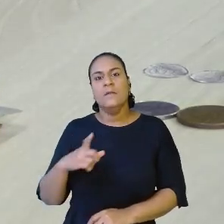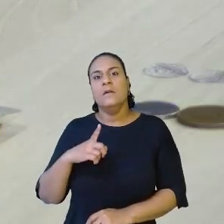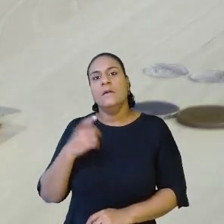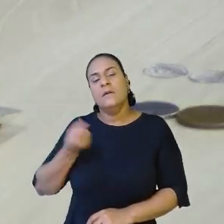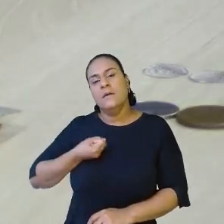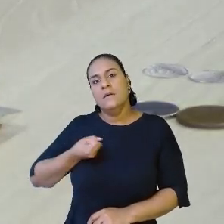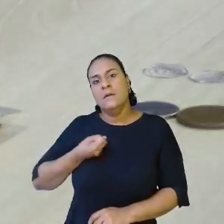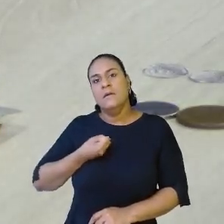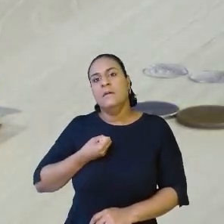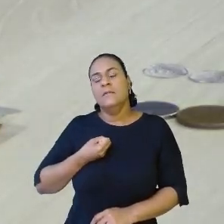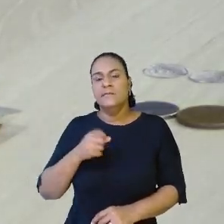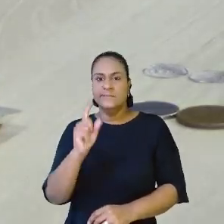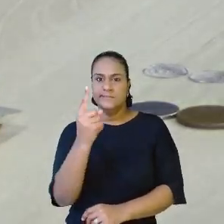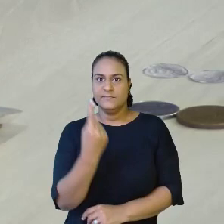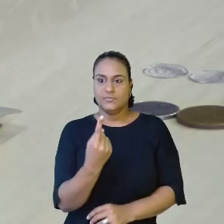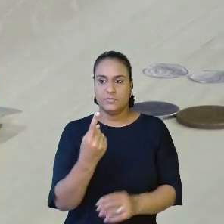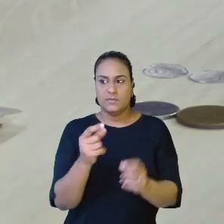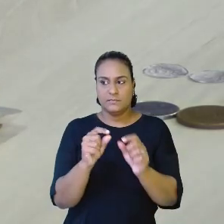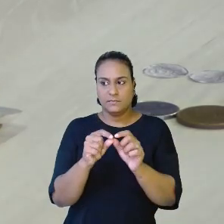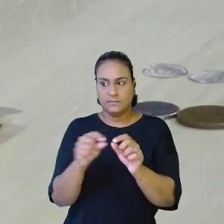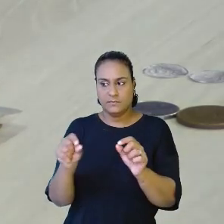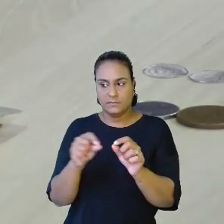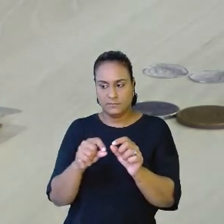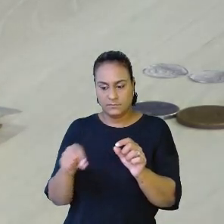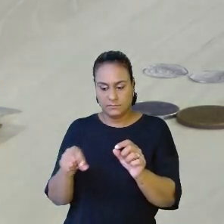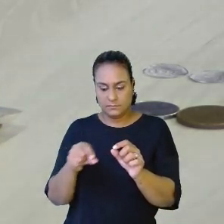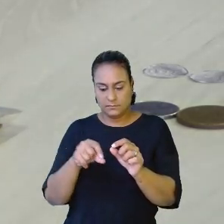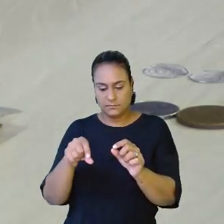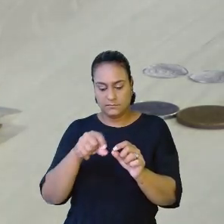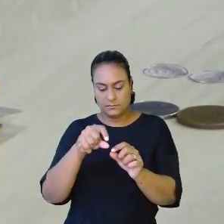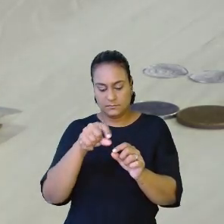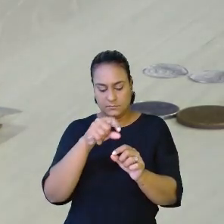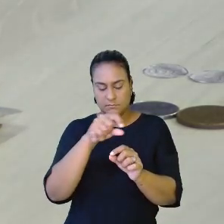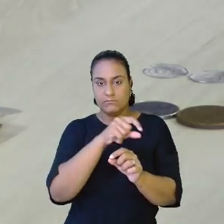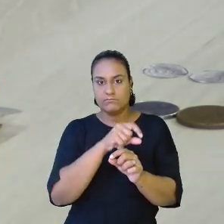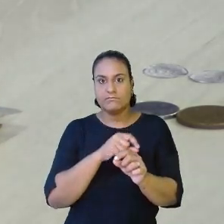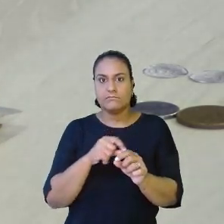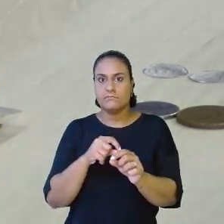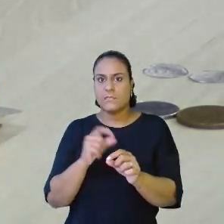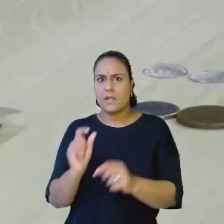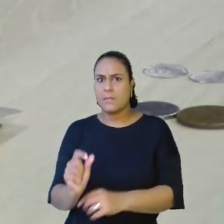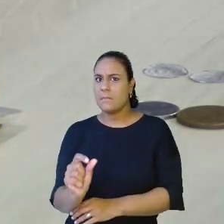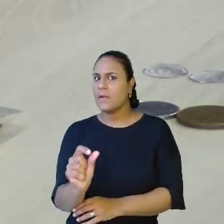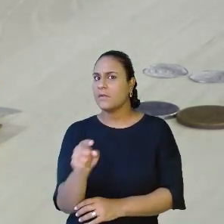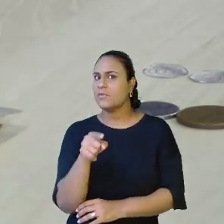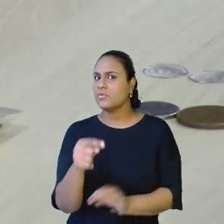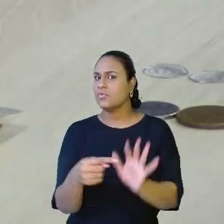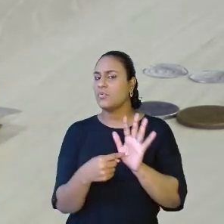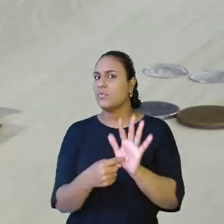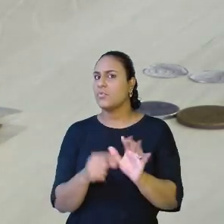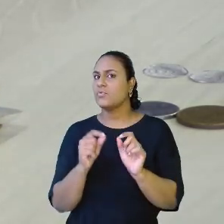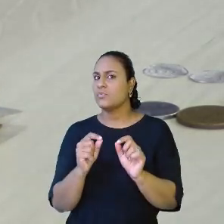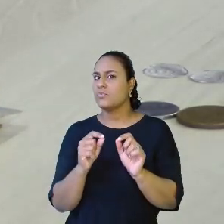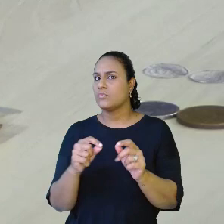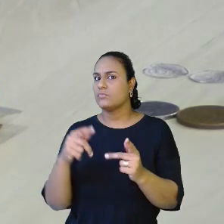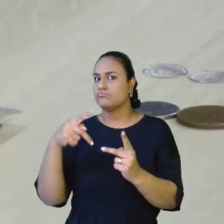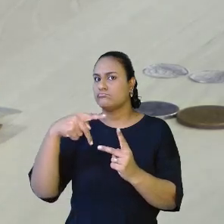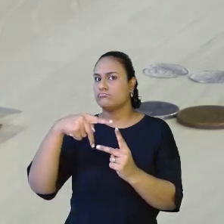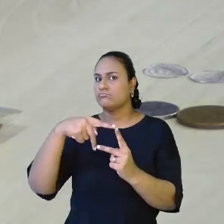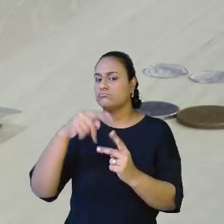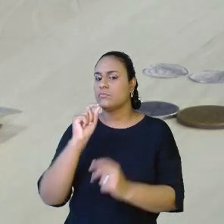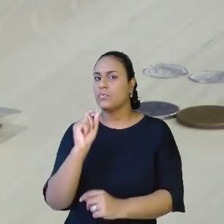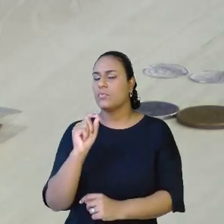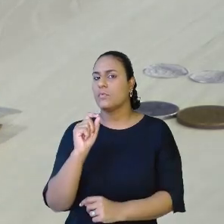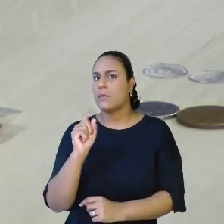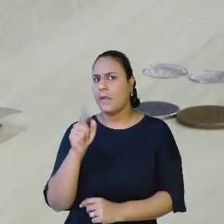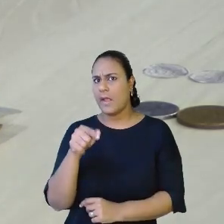e tirar isso aqui, essa partezinha que eu estou mostrando para vocês, este cubinho, ele